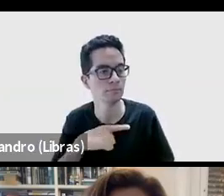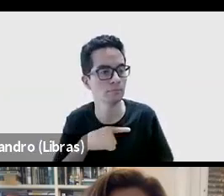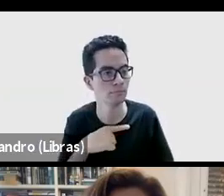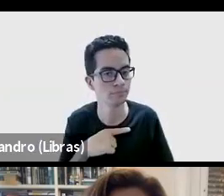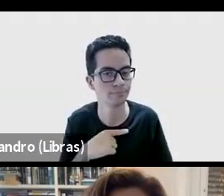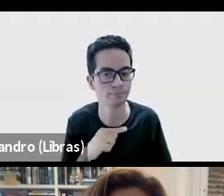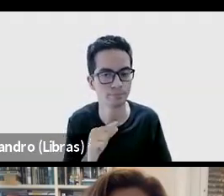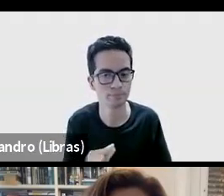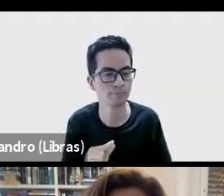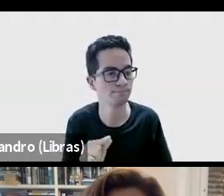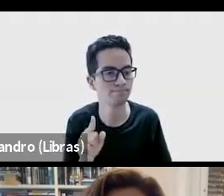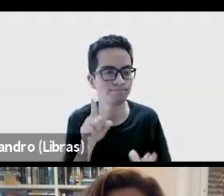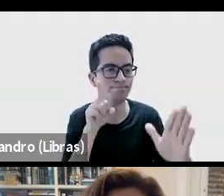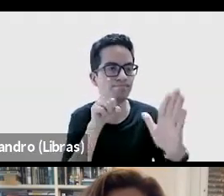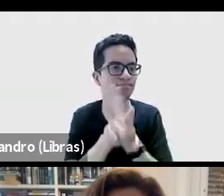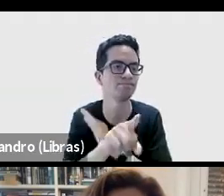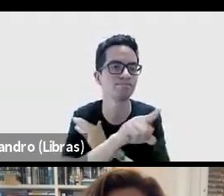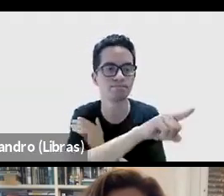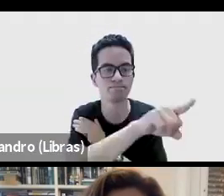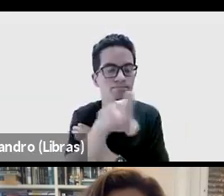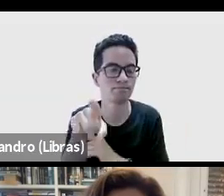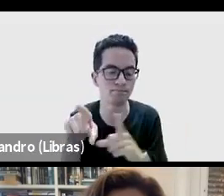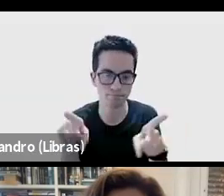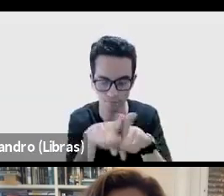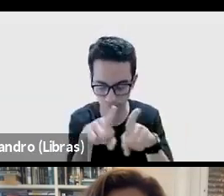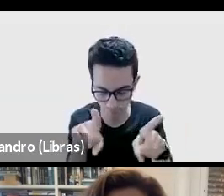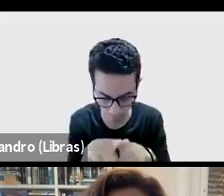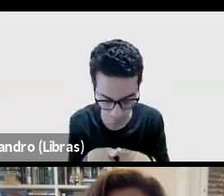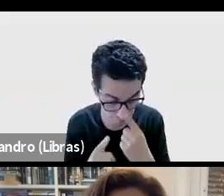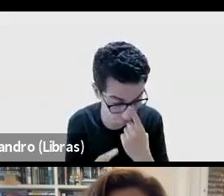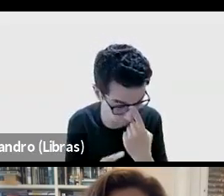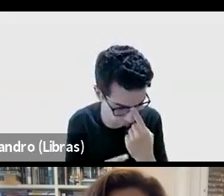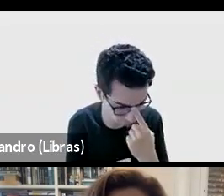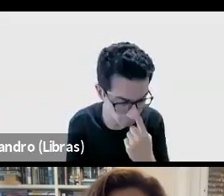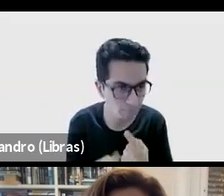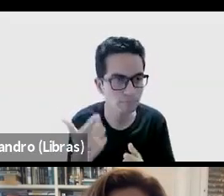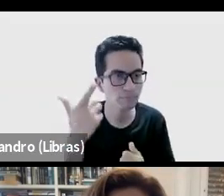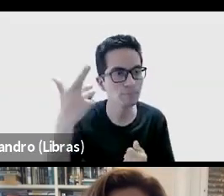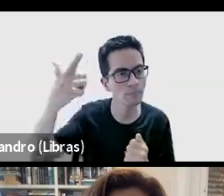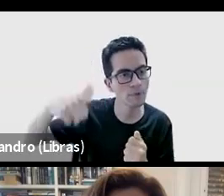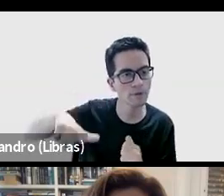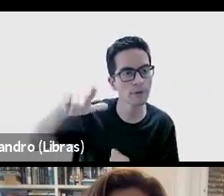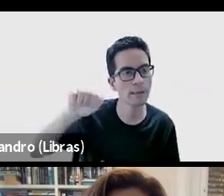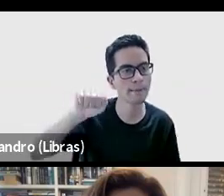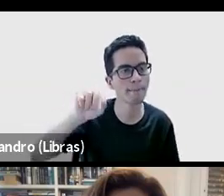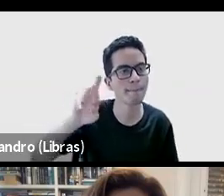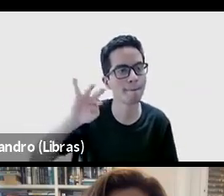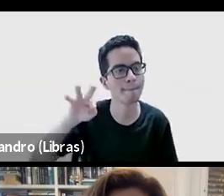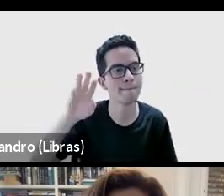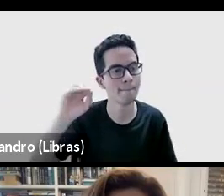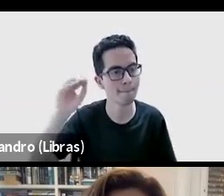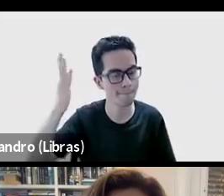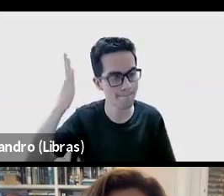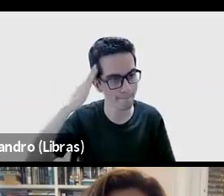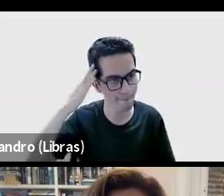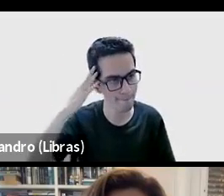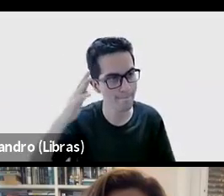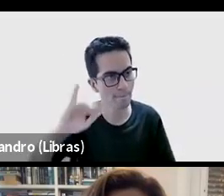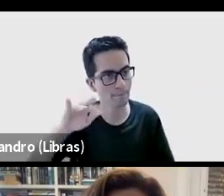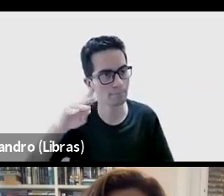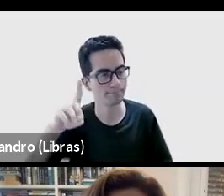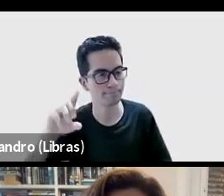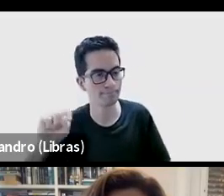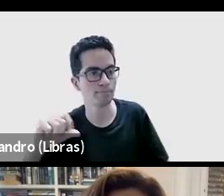também questionam isso, né? O exemplo que está no outro artigo, né, que é do Rhodes Must Fall, né,